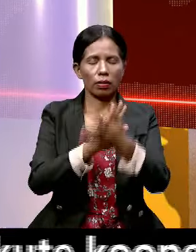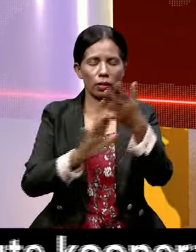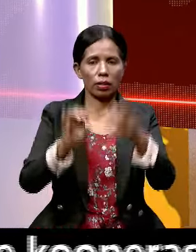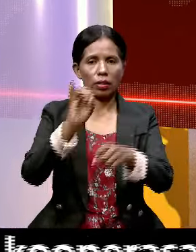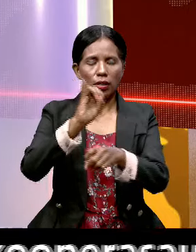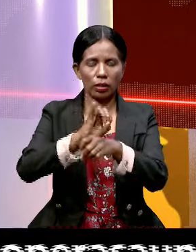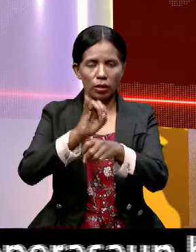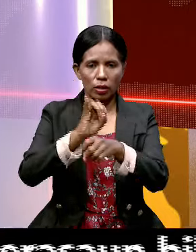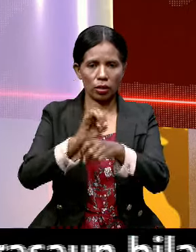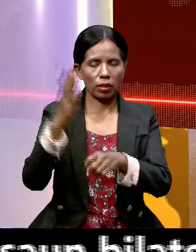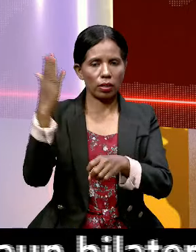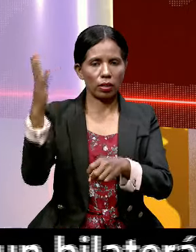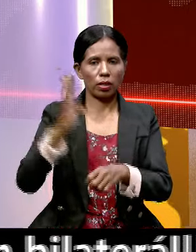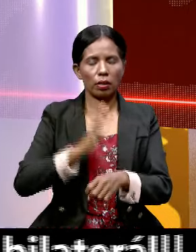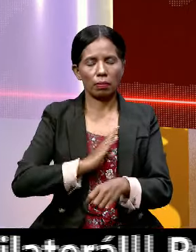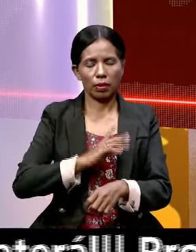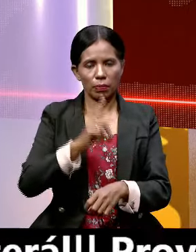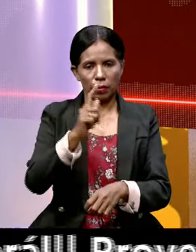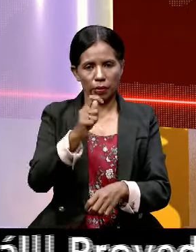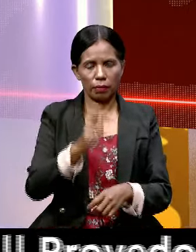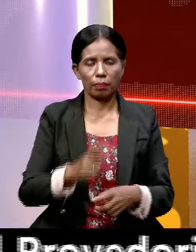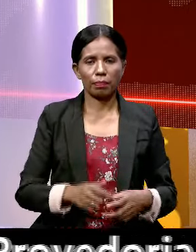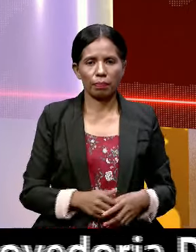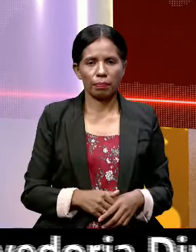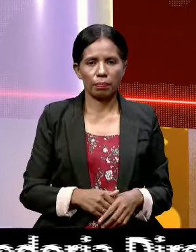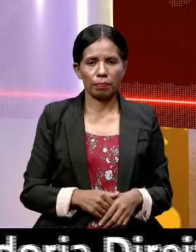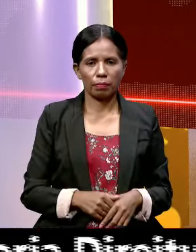Nossa Senhora de Fátima, bairro Piterdilli.